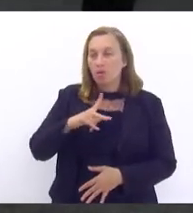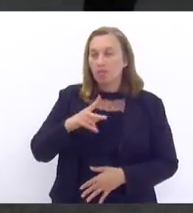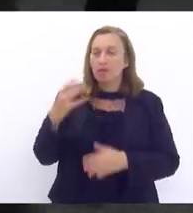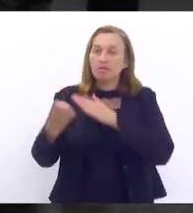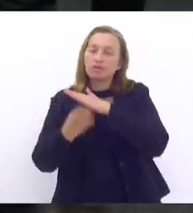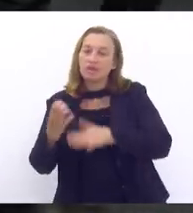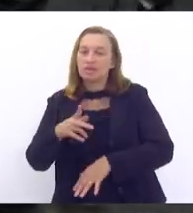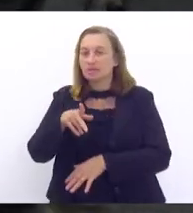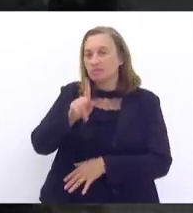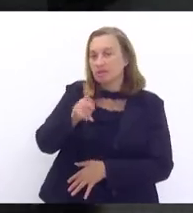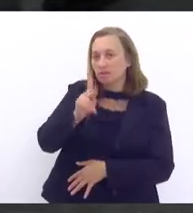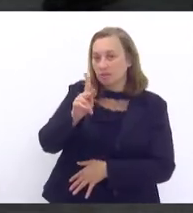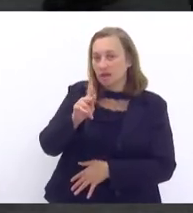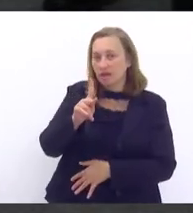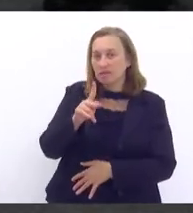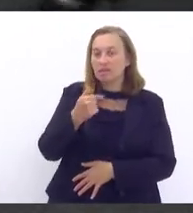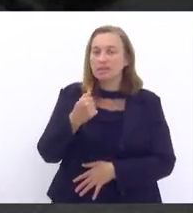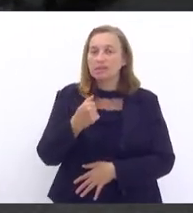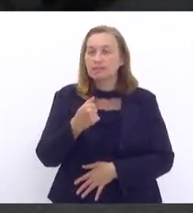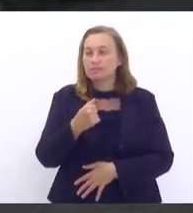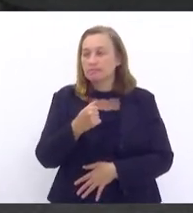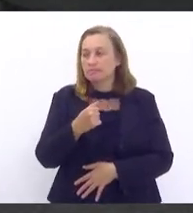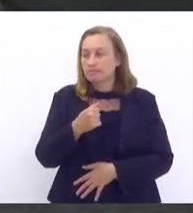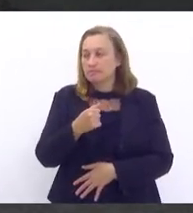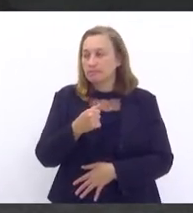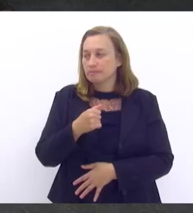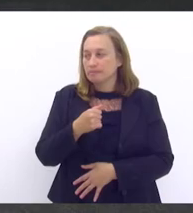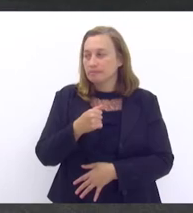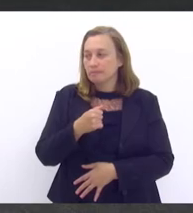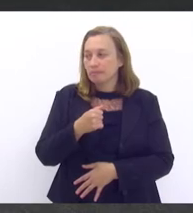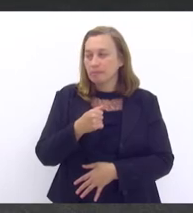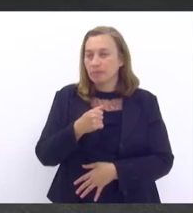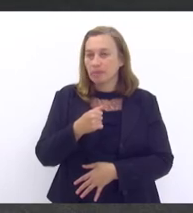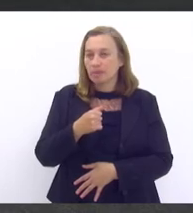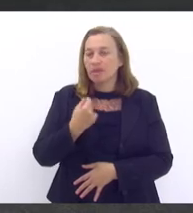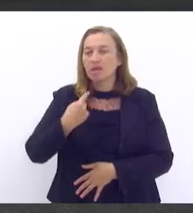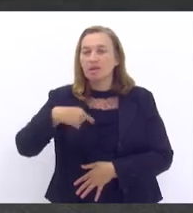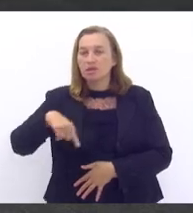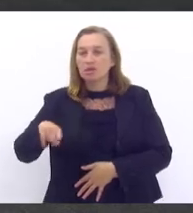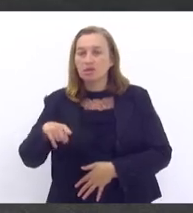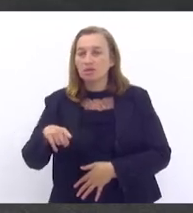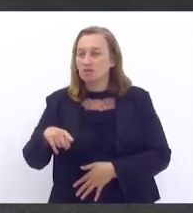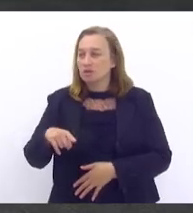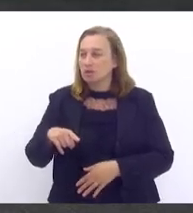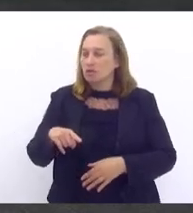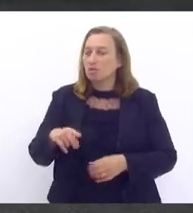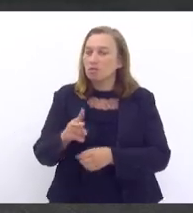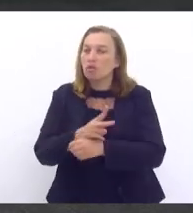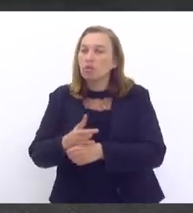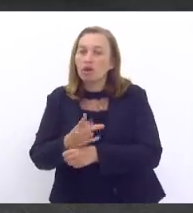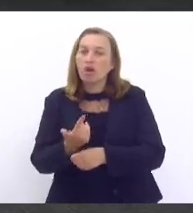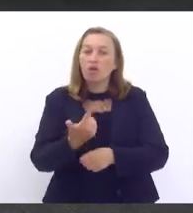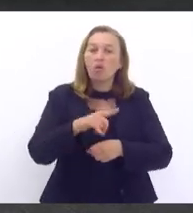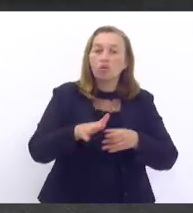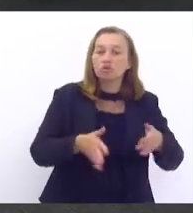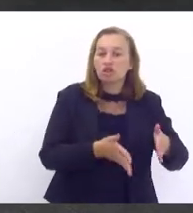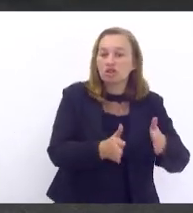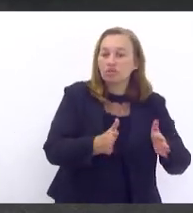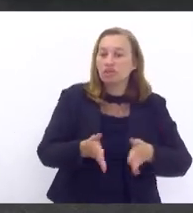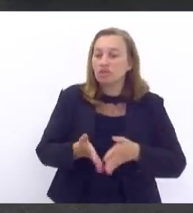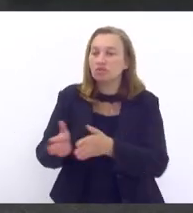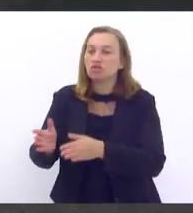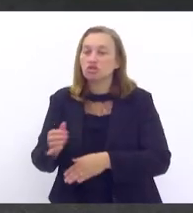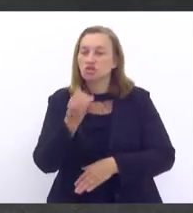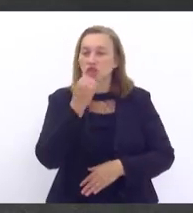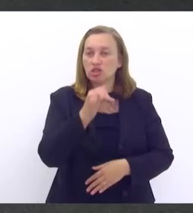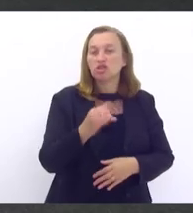grandes petrolíferas do mundo, elas têm ido para outras fontes de energia. Então,